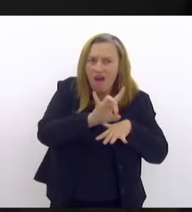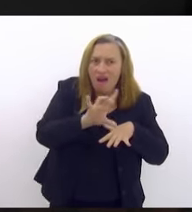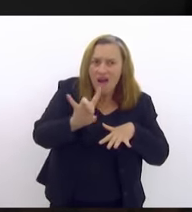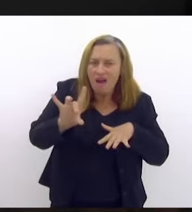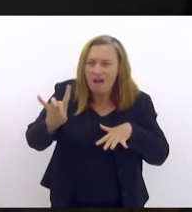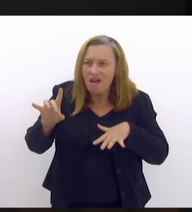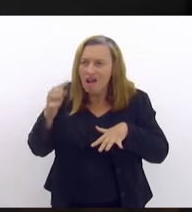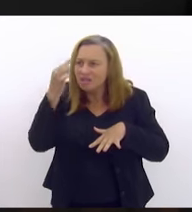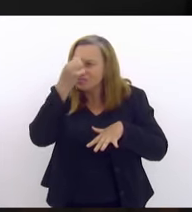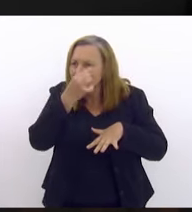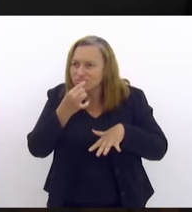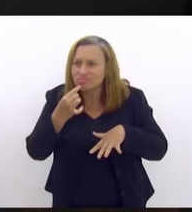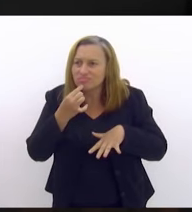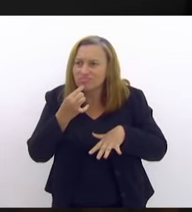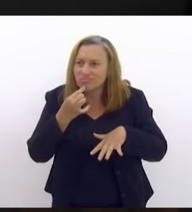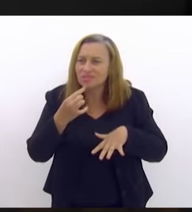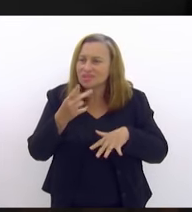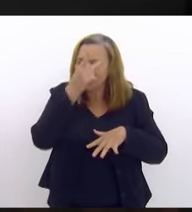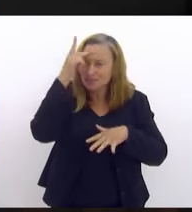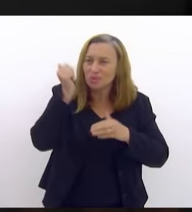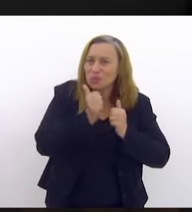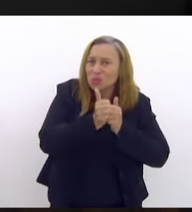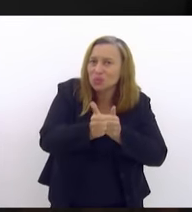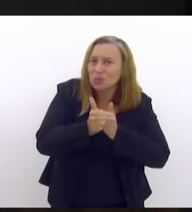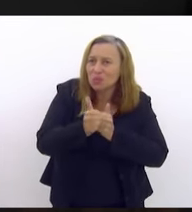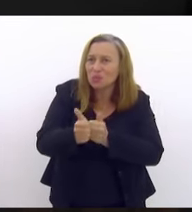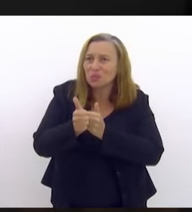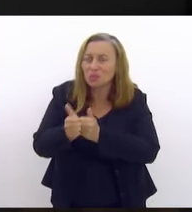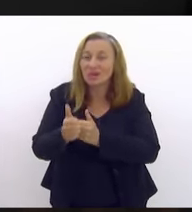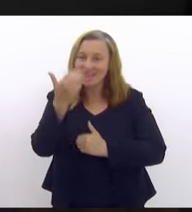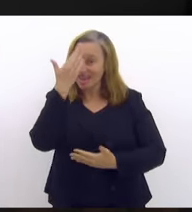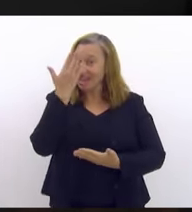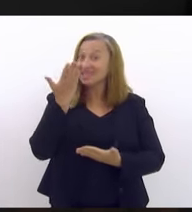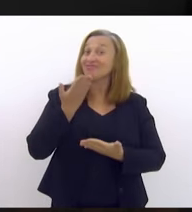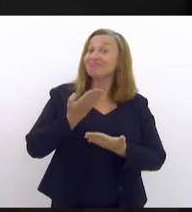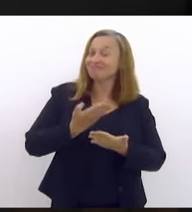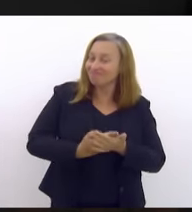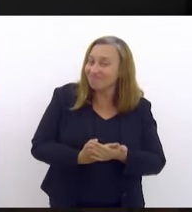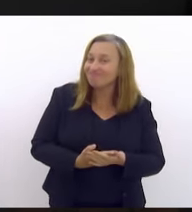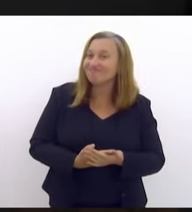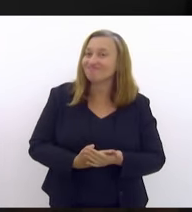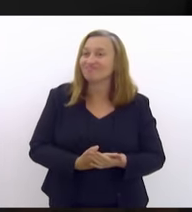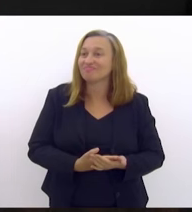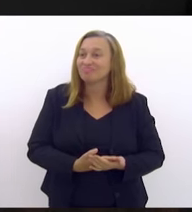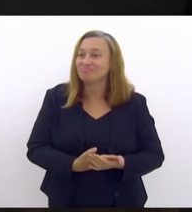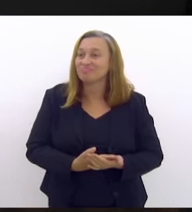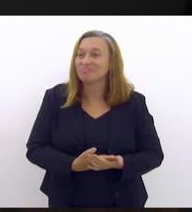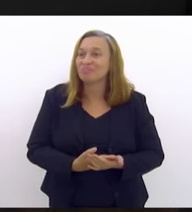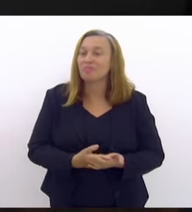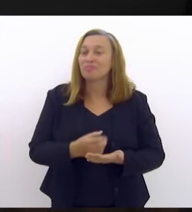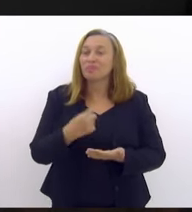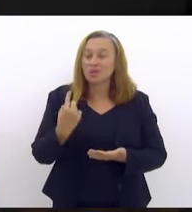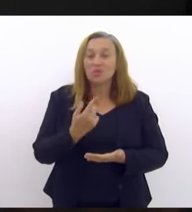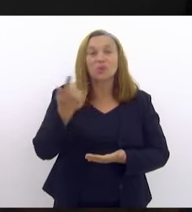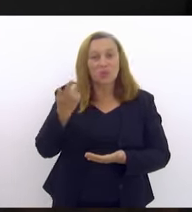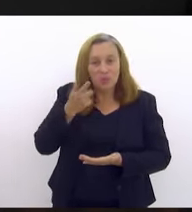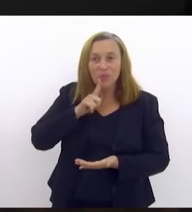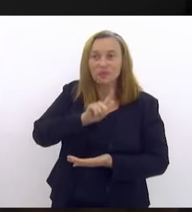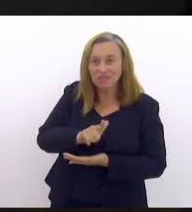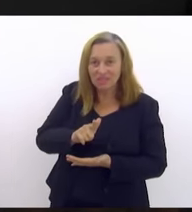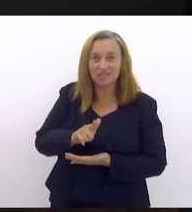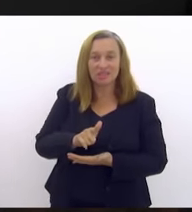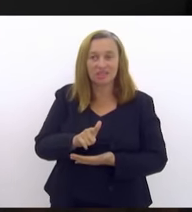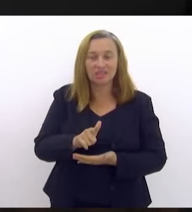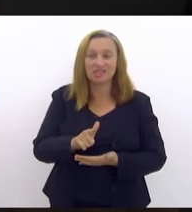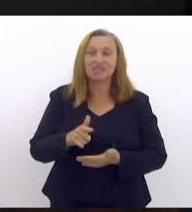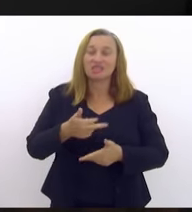rostinho das pessoas que nos acompanham, que acreditam que a gente ainda consegue, através